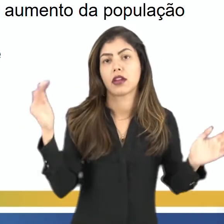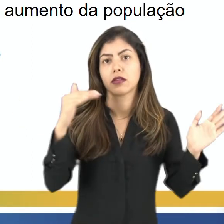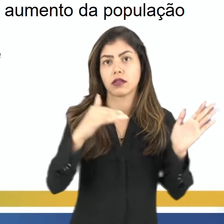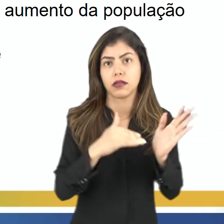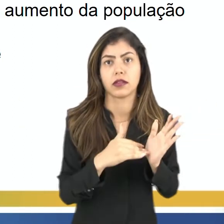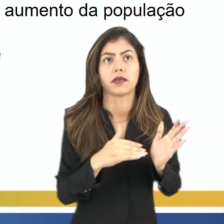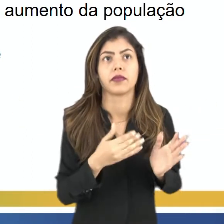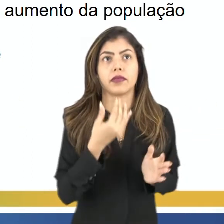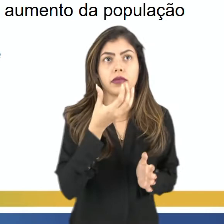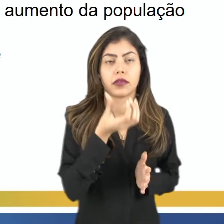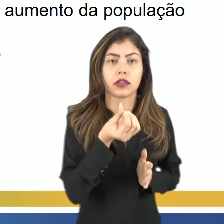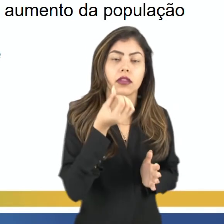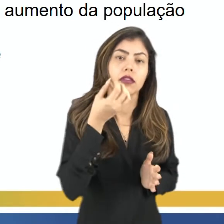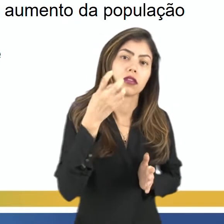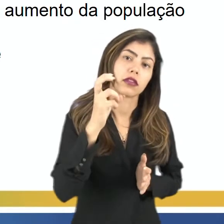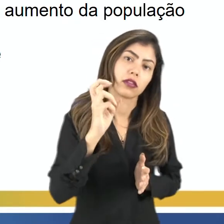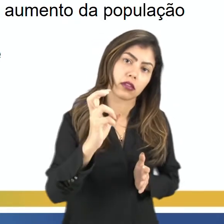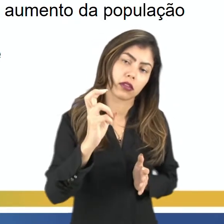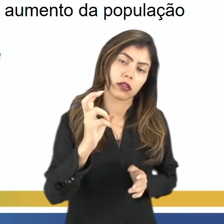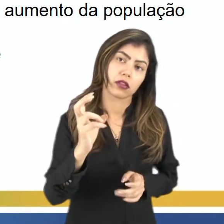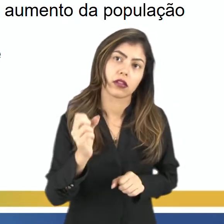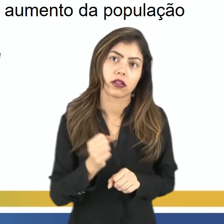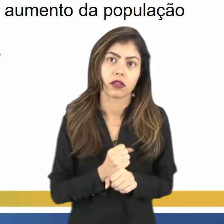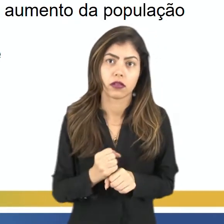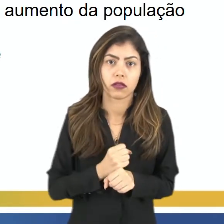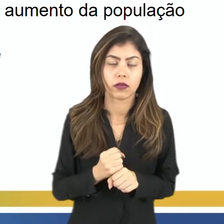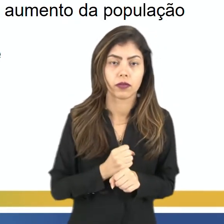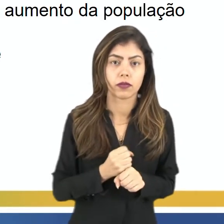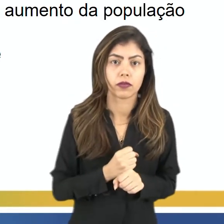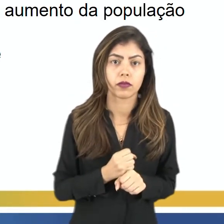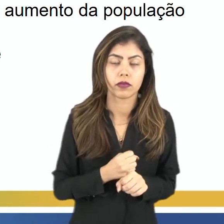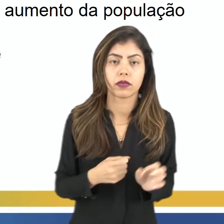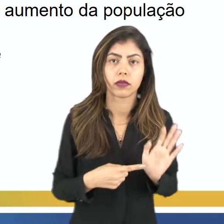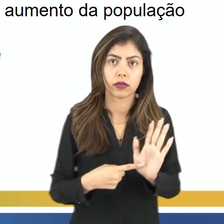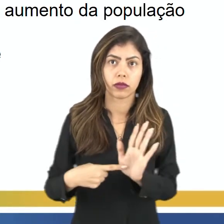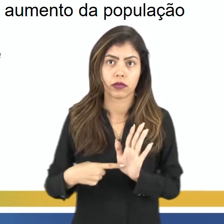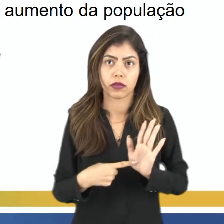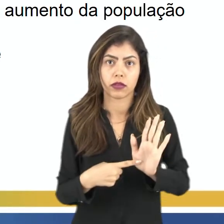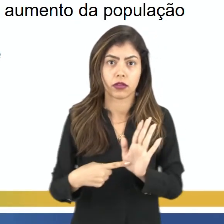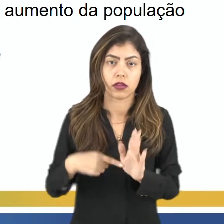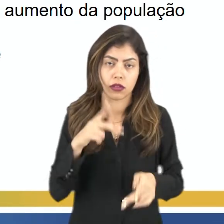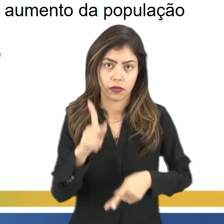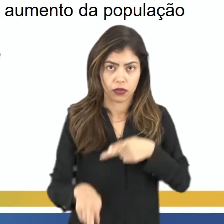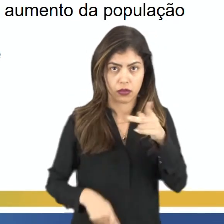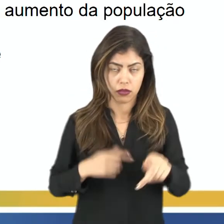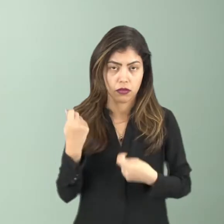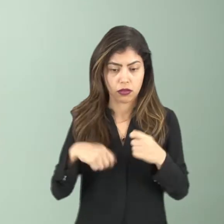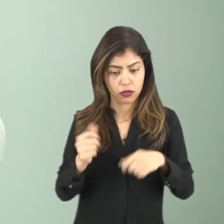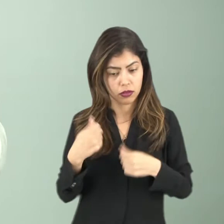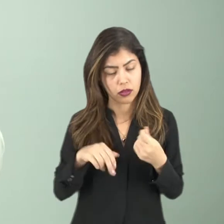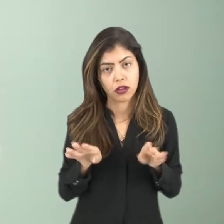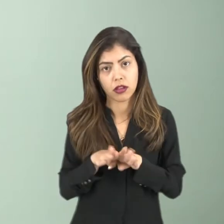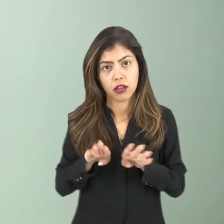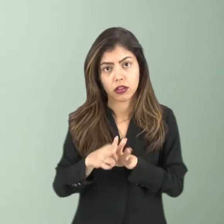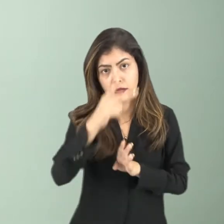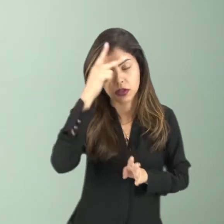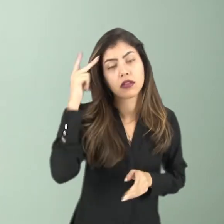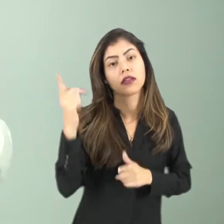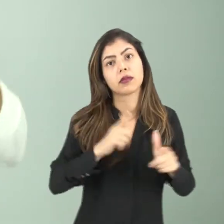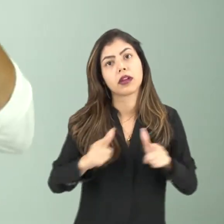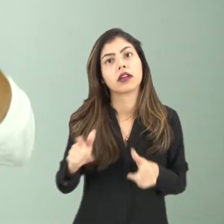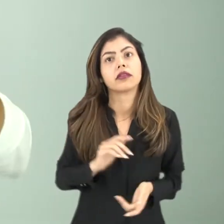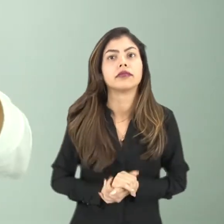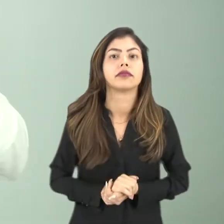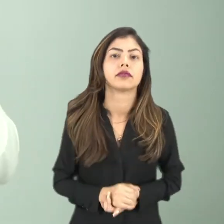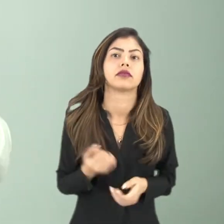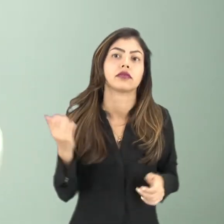até os seus 65 anos. Seria aí o modelo de população economicamente ativa.